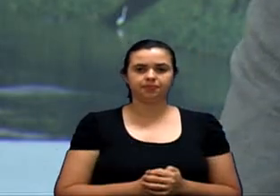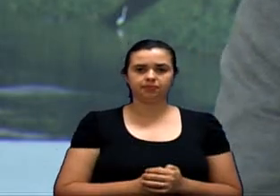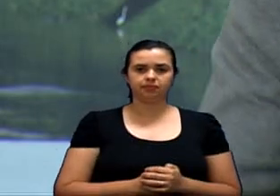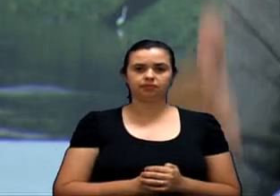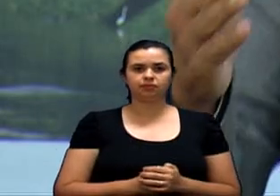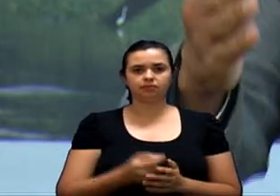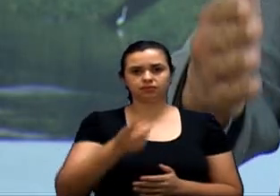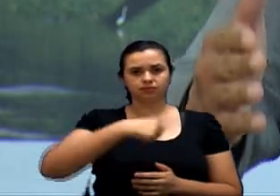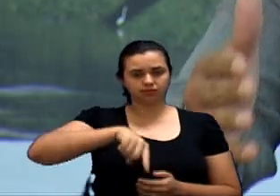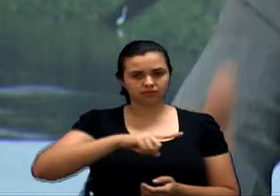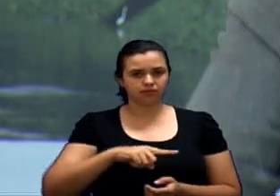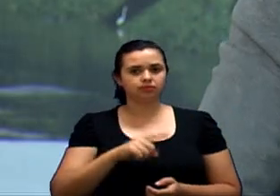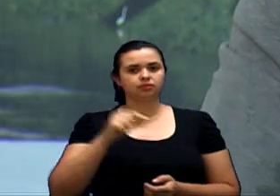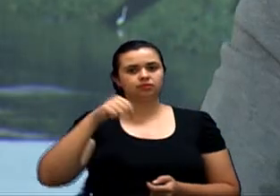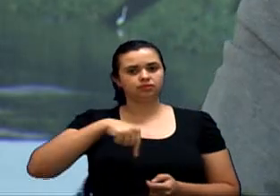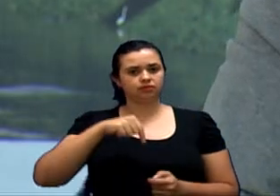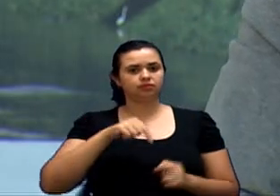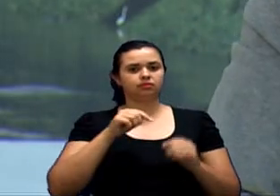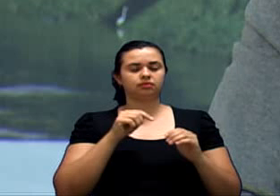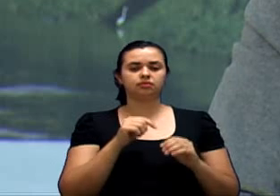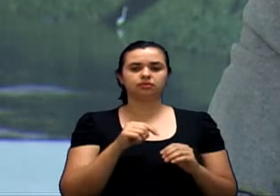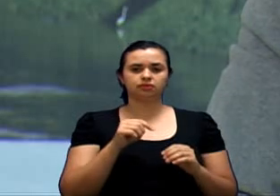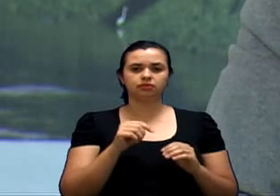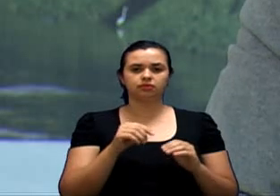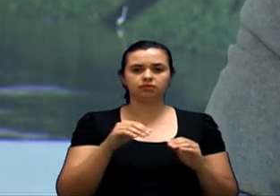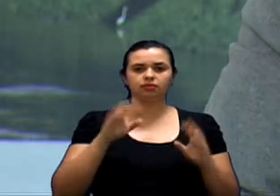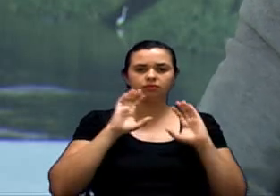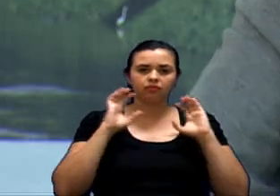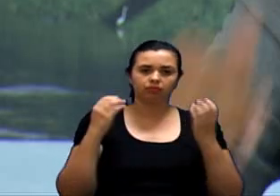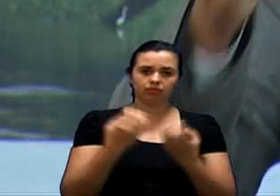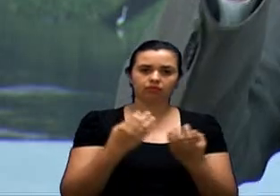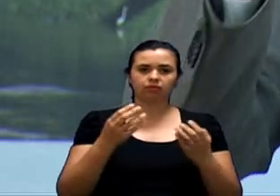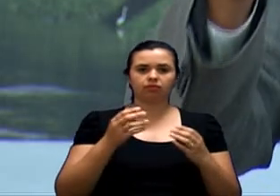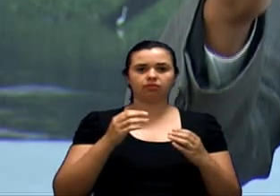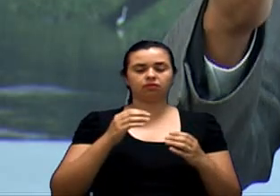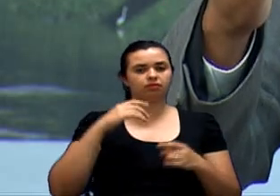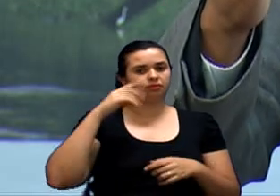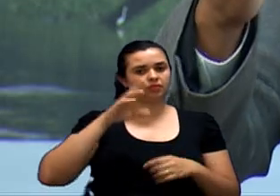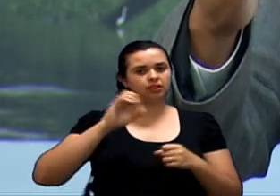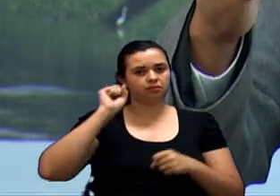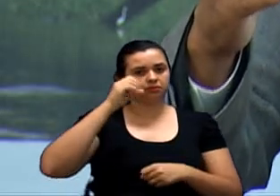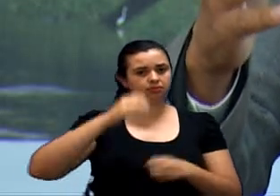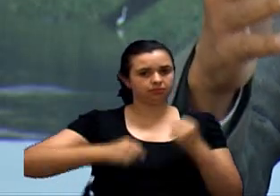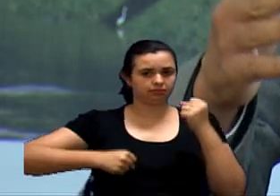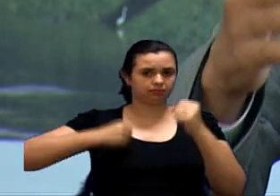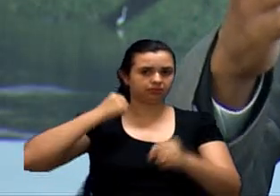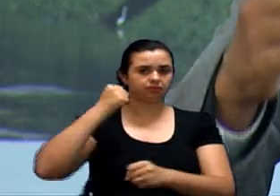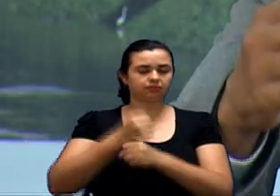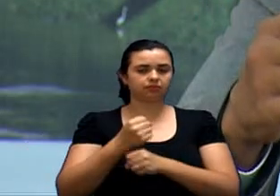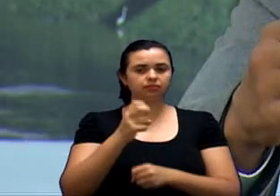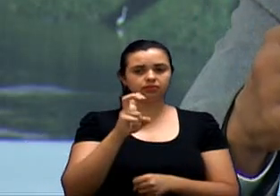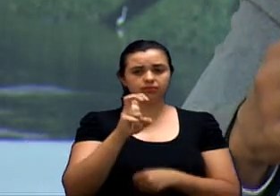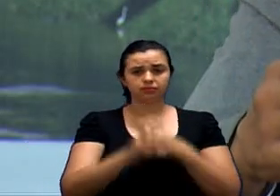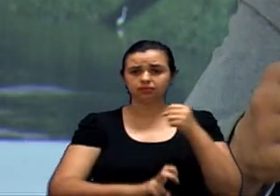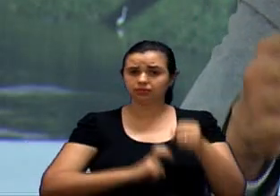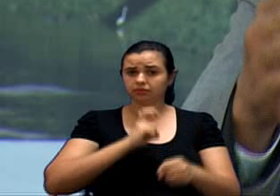automaticamente, passando por essa Casa de Leis, fosse prorrogado por mais 5 anos com a